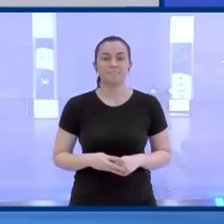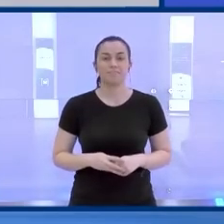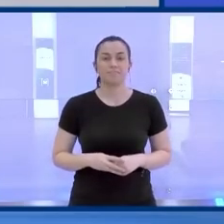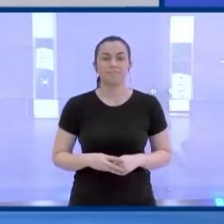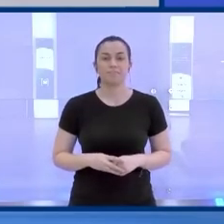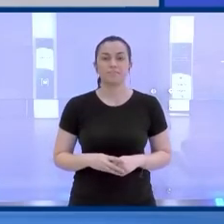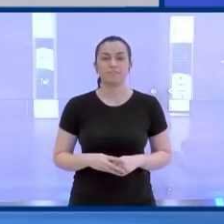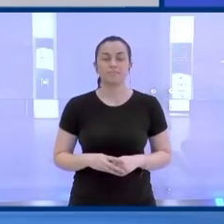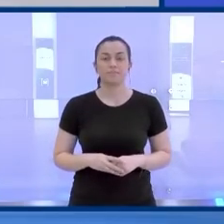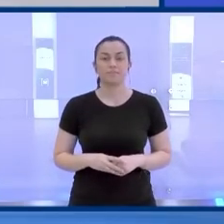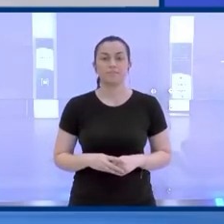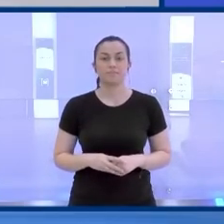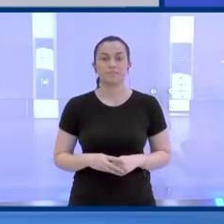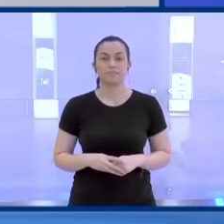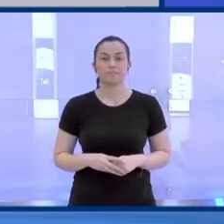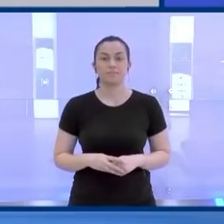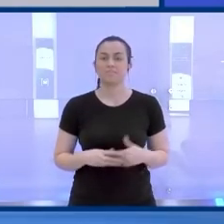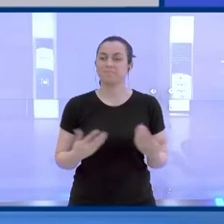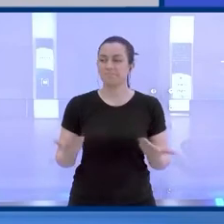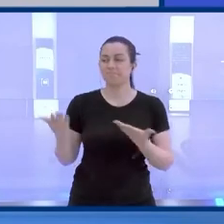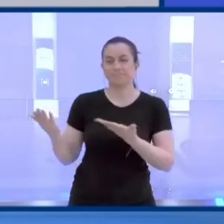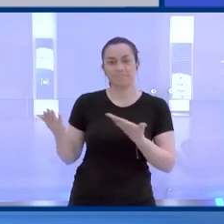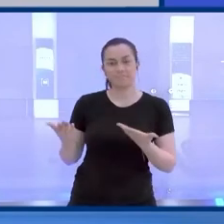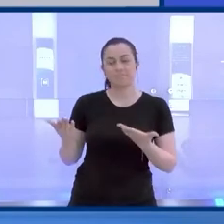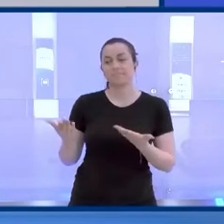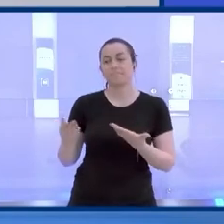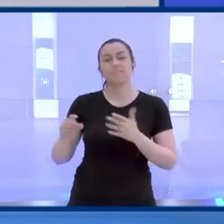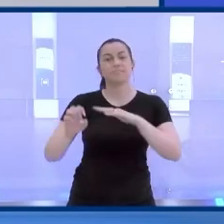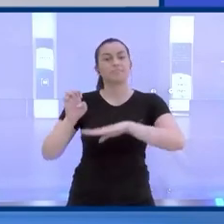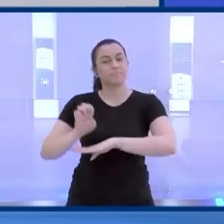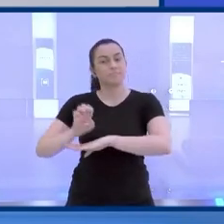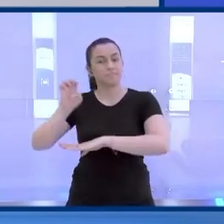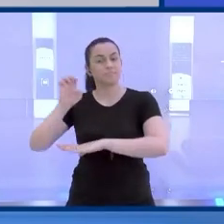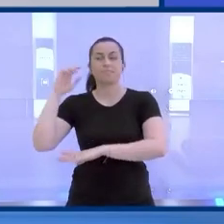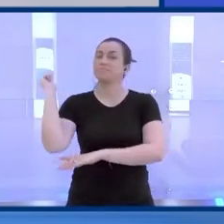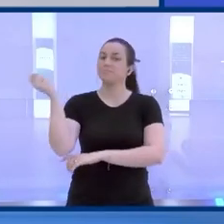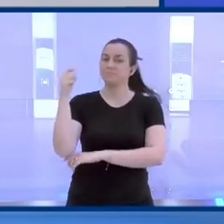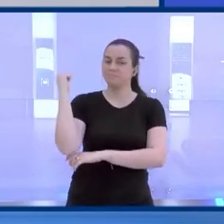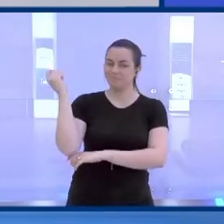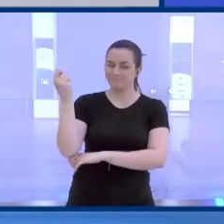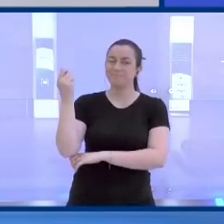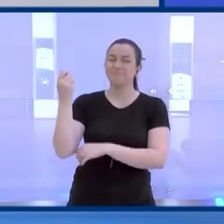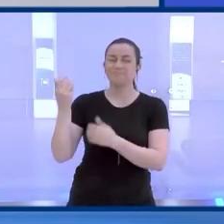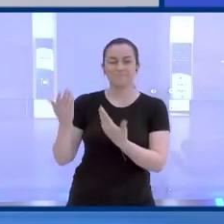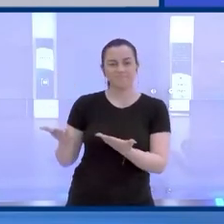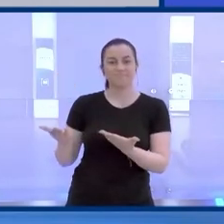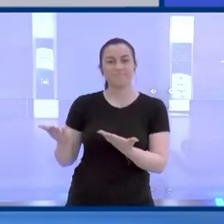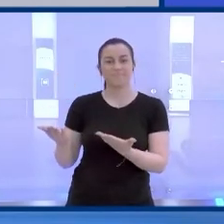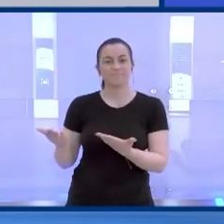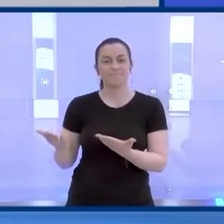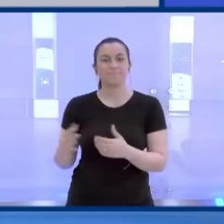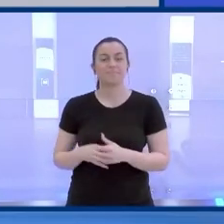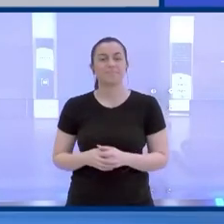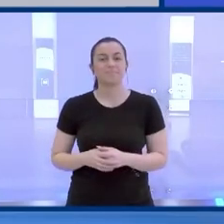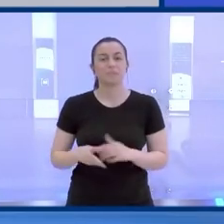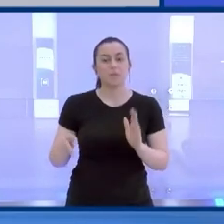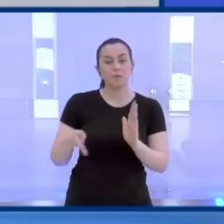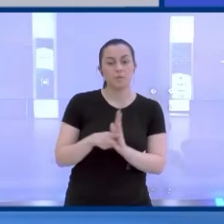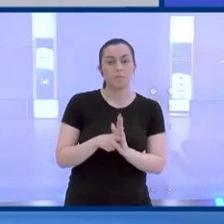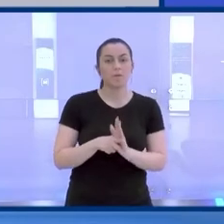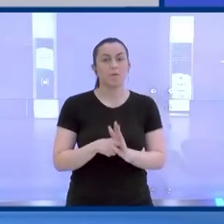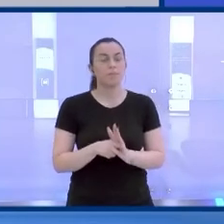E com bastante alegria, o Estado do Rio Grande do Sul, por intermédio da Secretaria de Meio Ambiente e